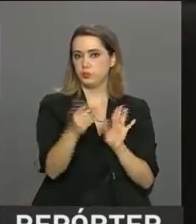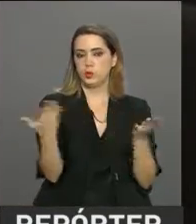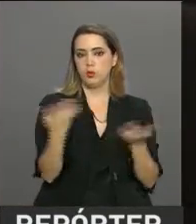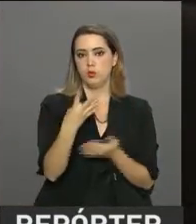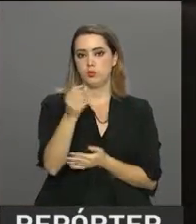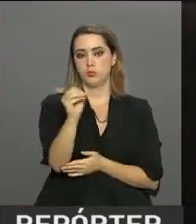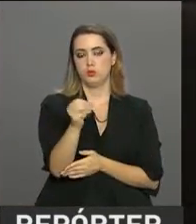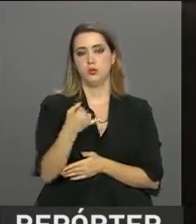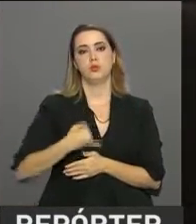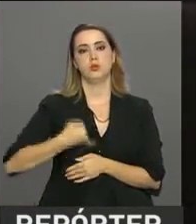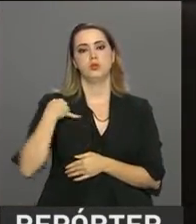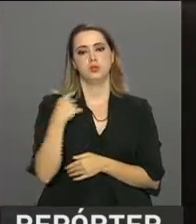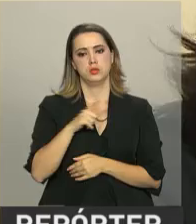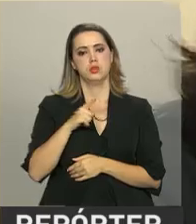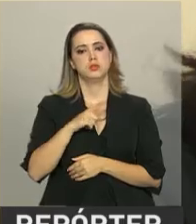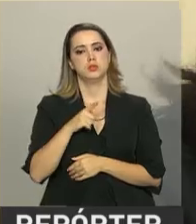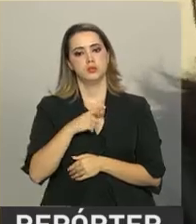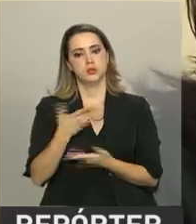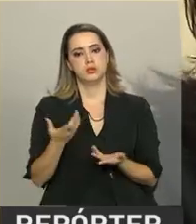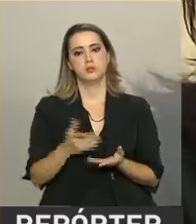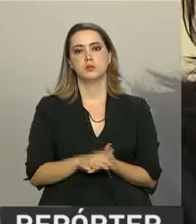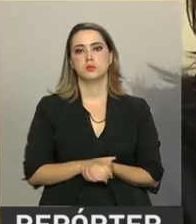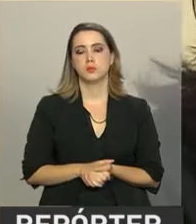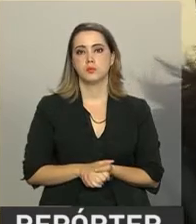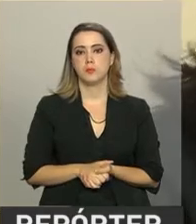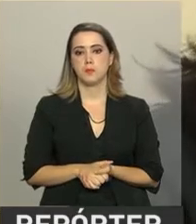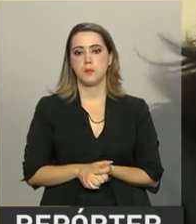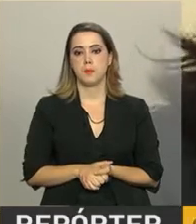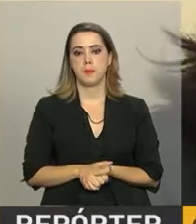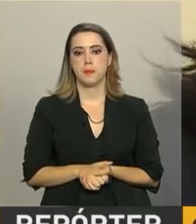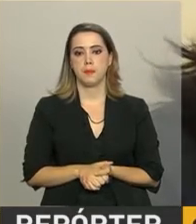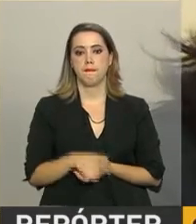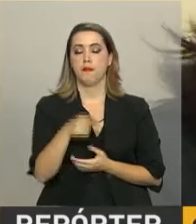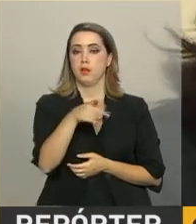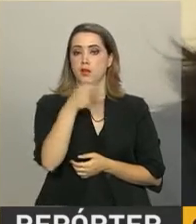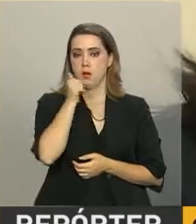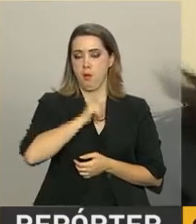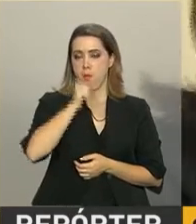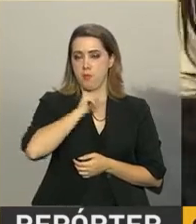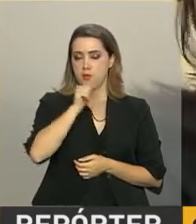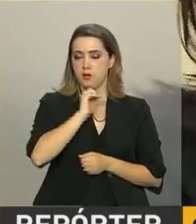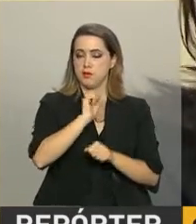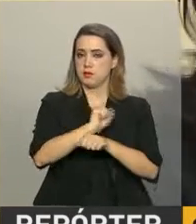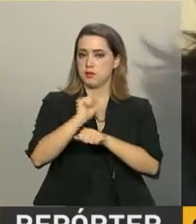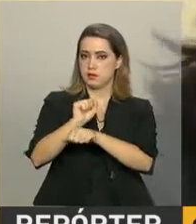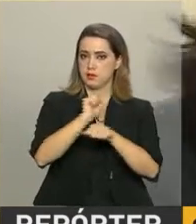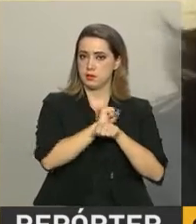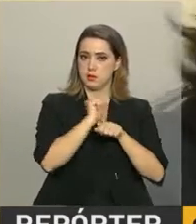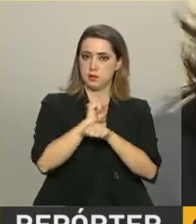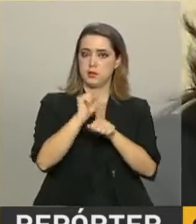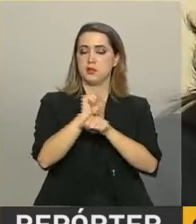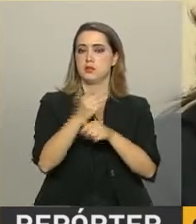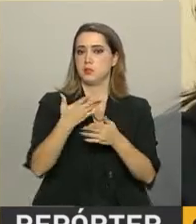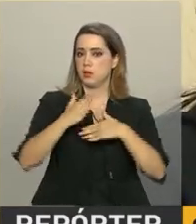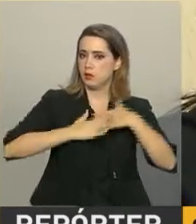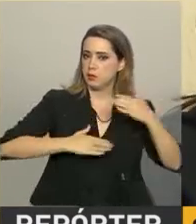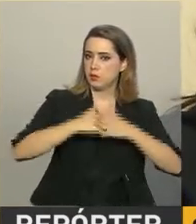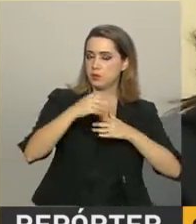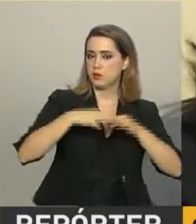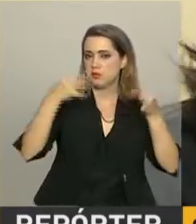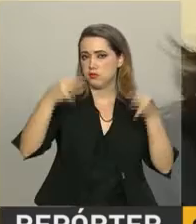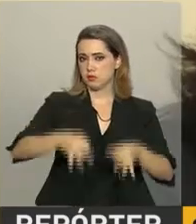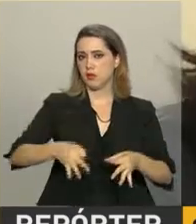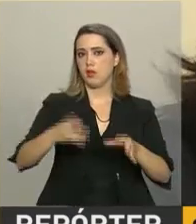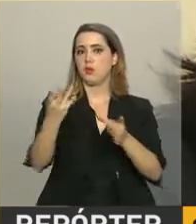disposição para cuidar da criança as mulheres têm espanha tem aguardado se realizar profissionalmente as mulheres têm causado mais tarde também